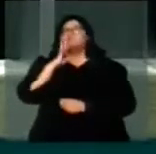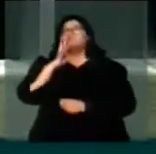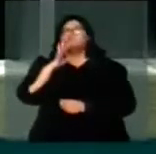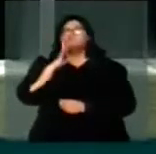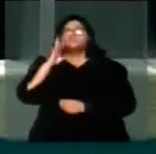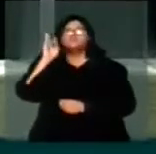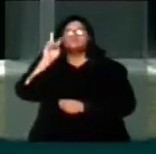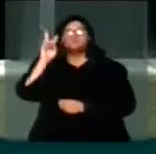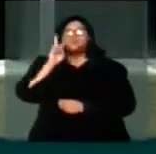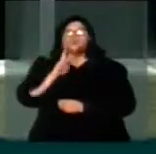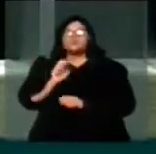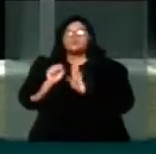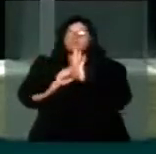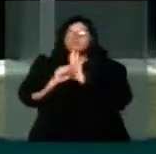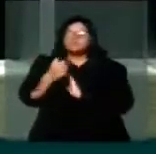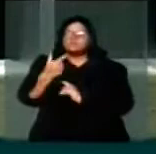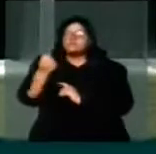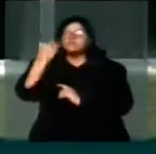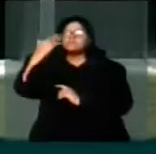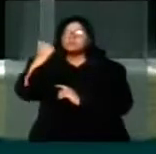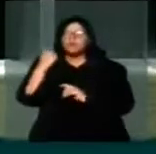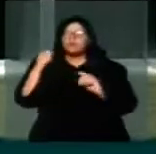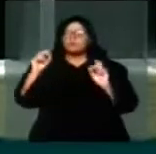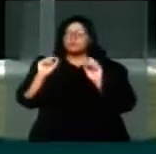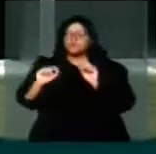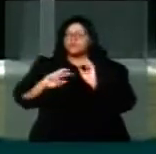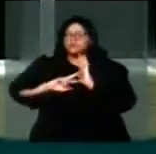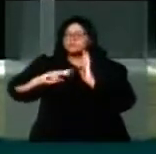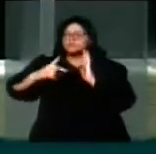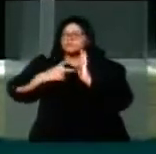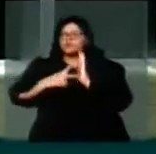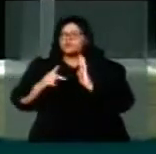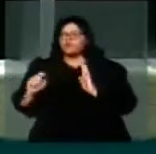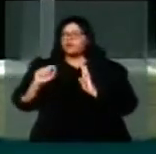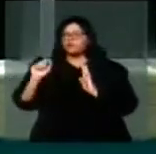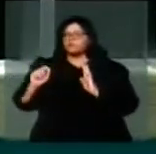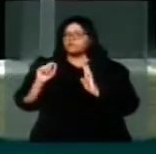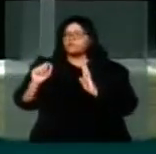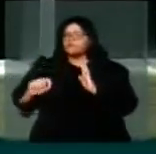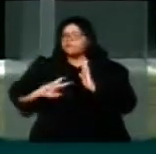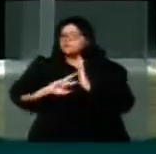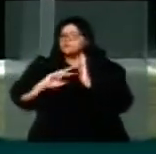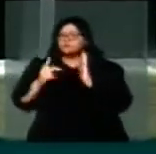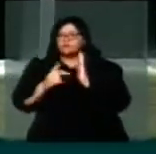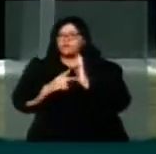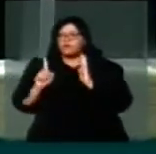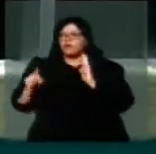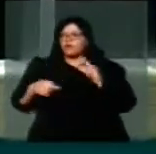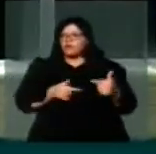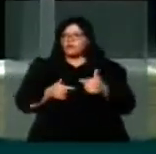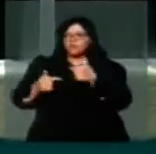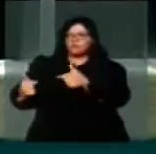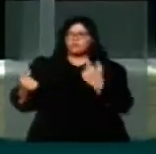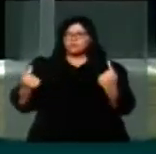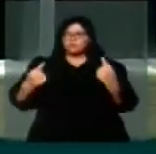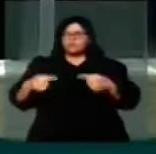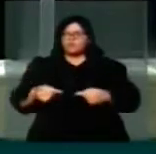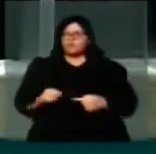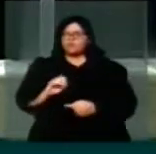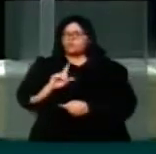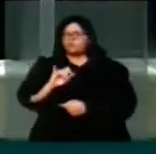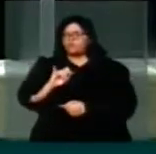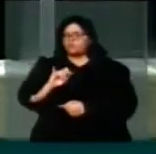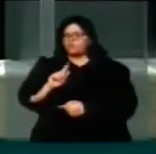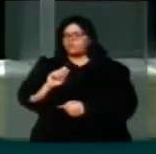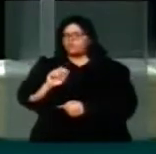século XX sabe o que significou a Revolução Cubana, na luta contra as oligarquias, na